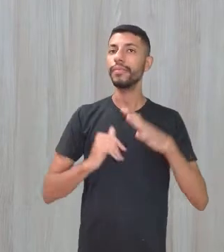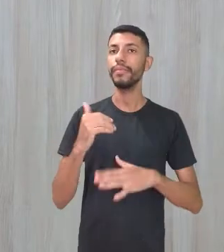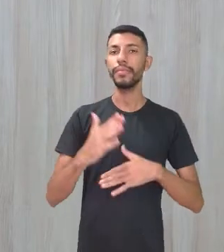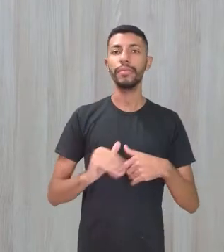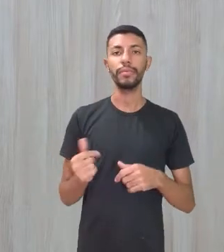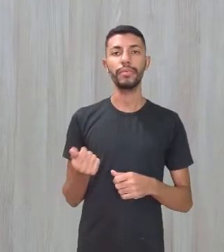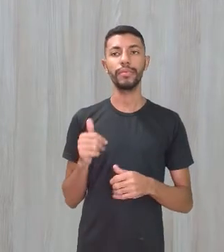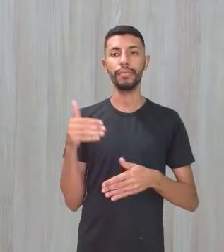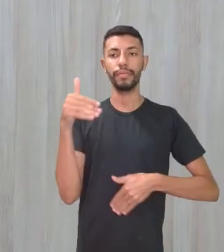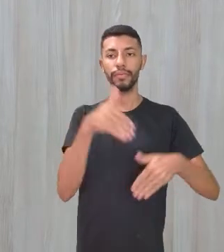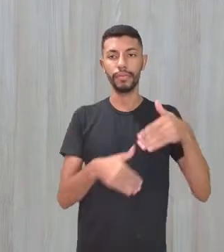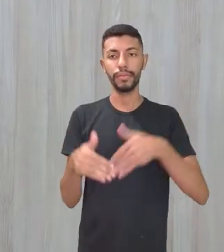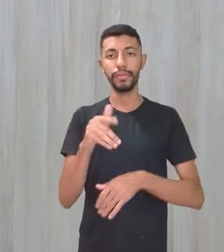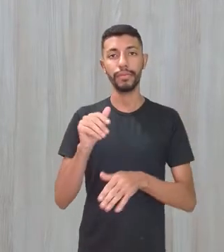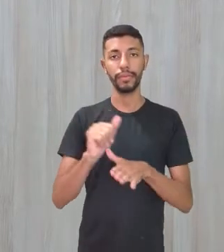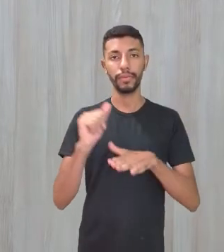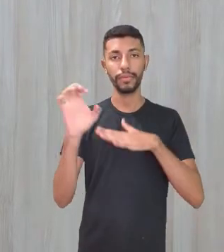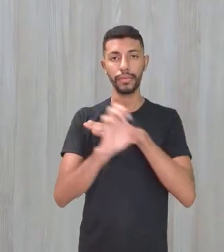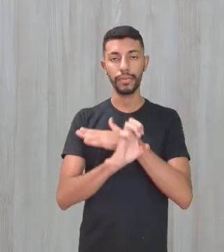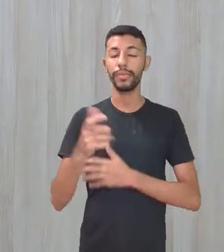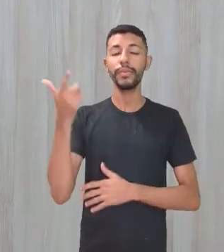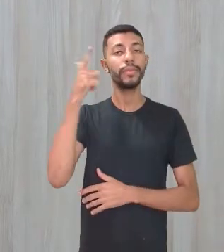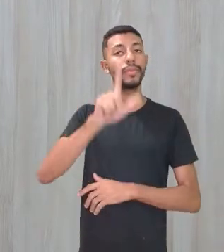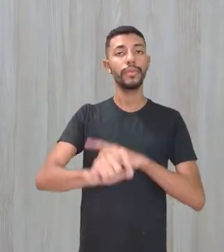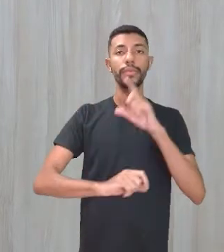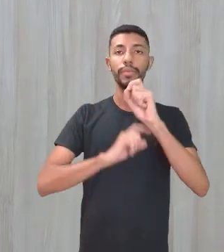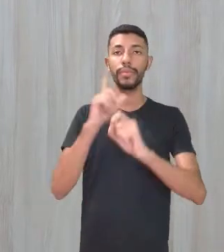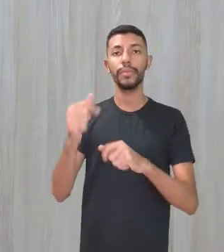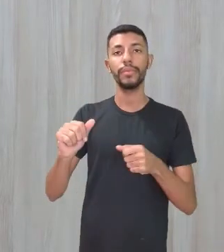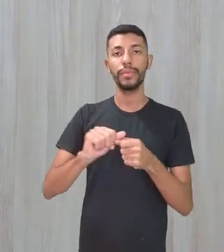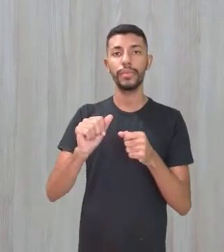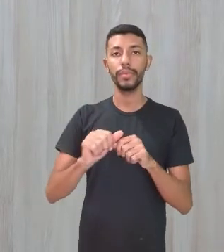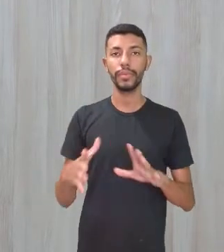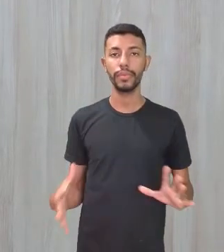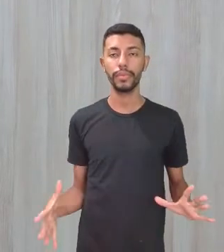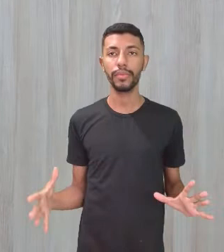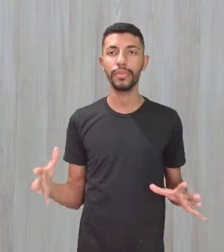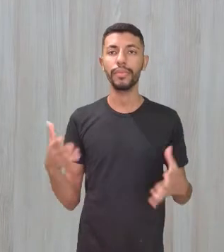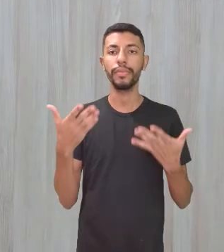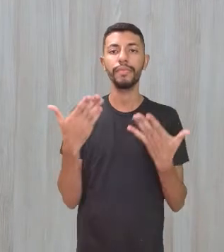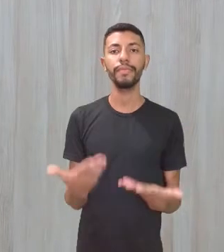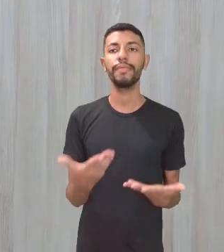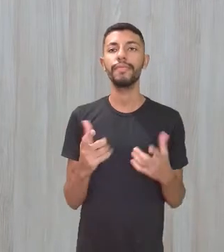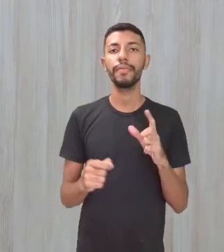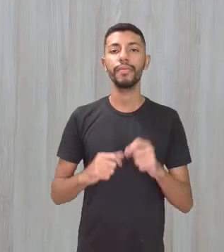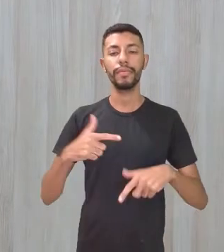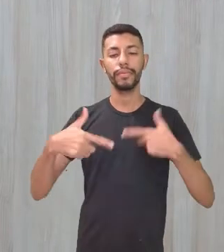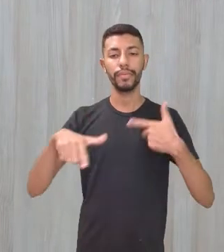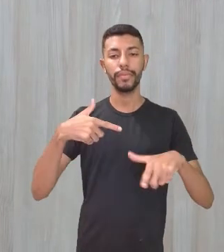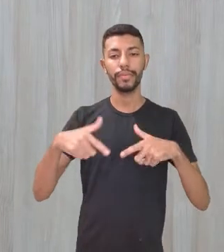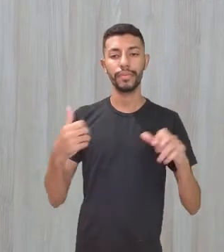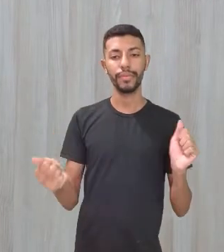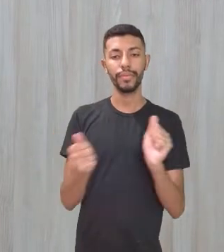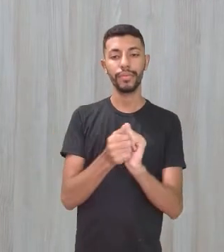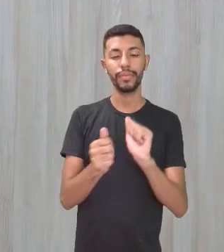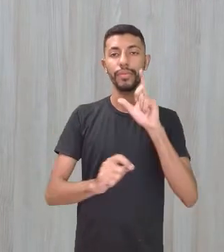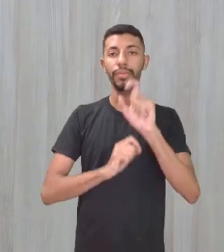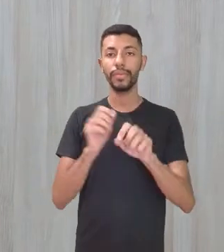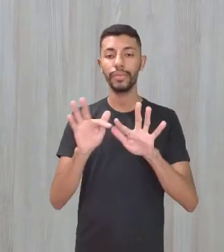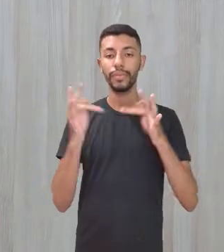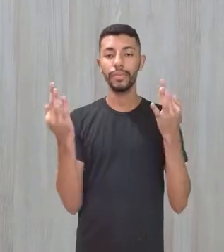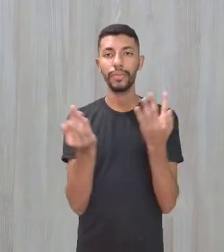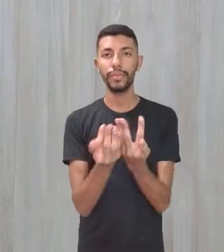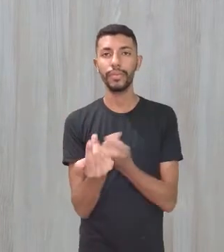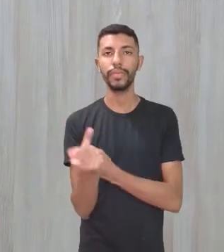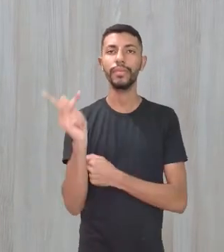ali atuando no AEE, faça essa ligação, faça esse trabalho junto com a família, junto com